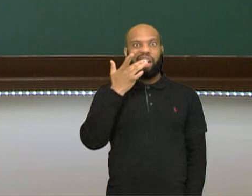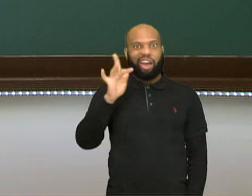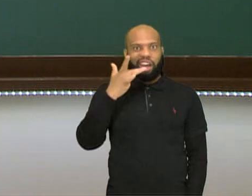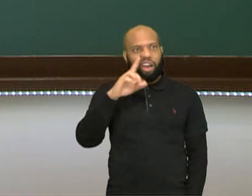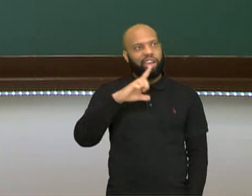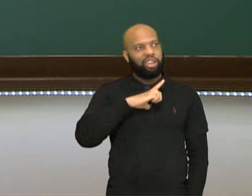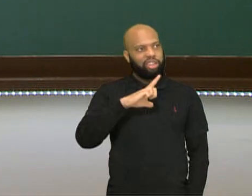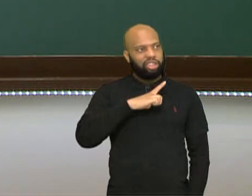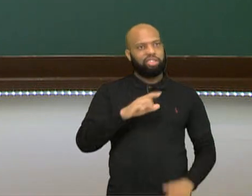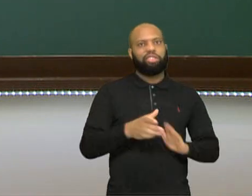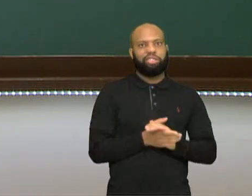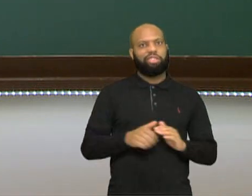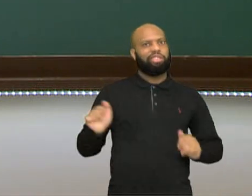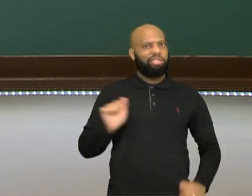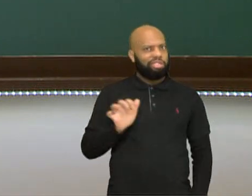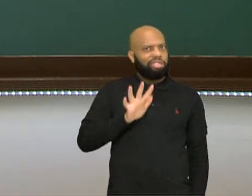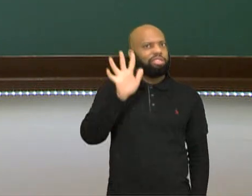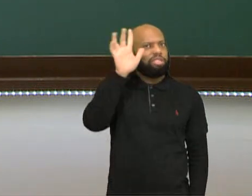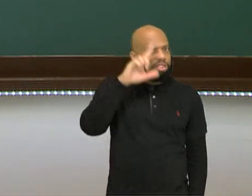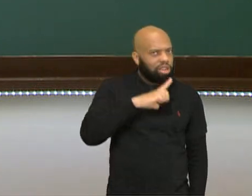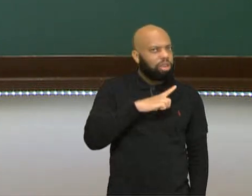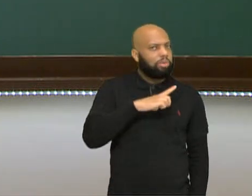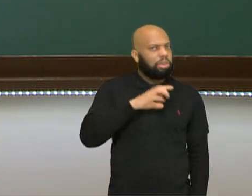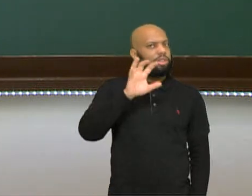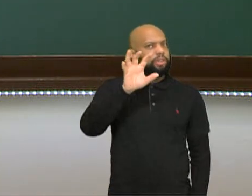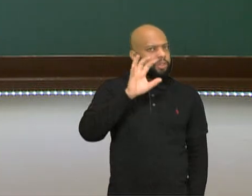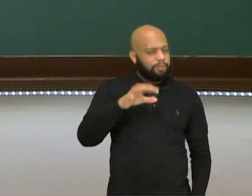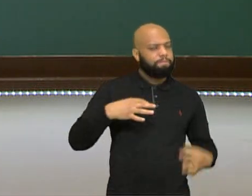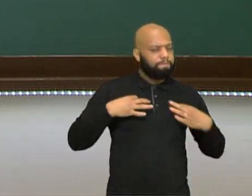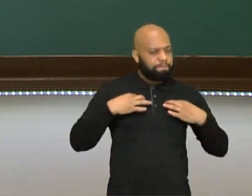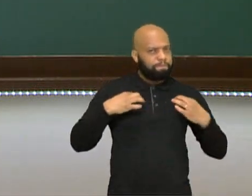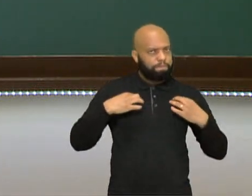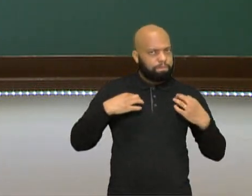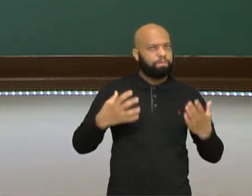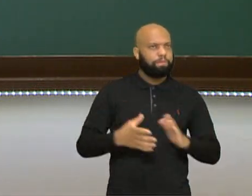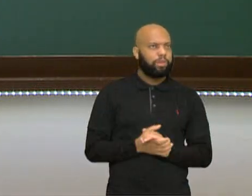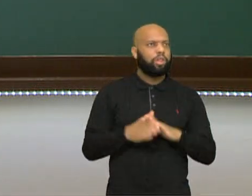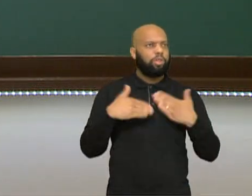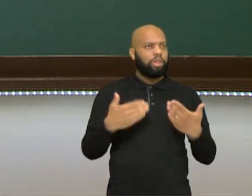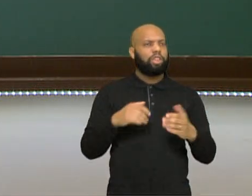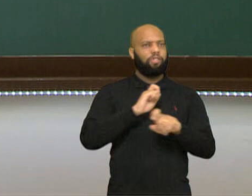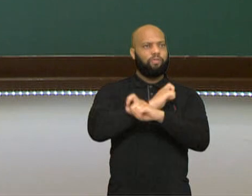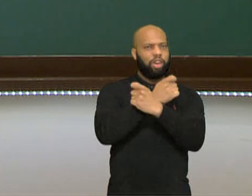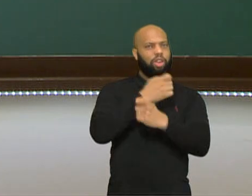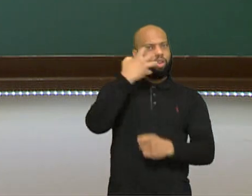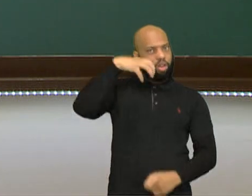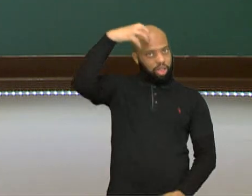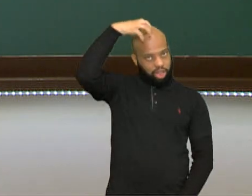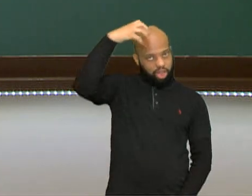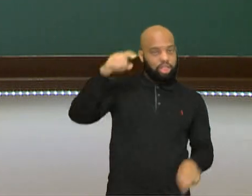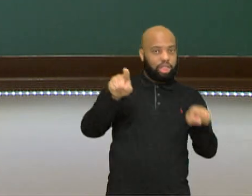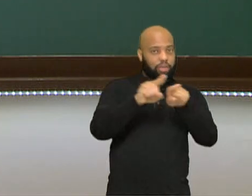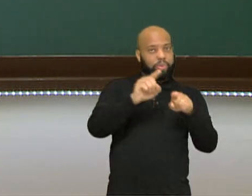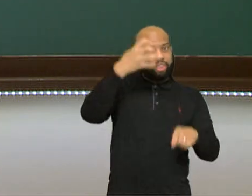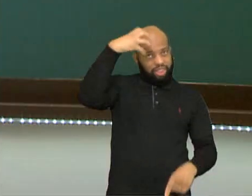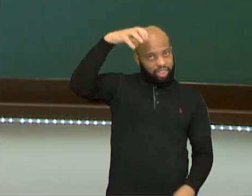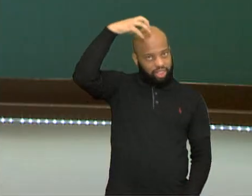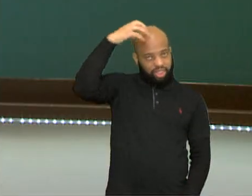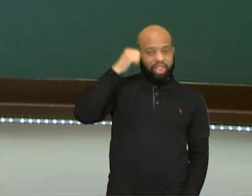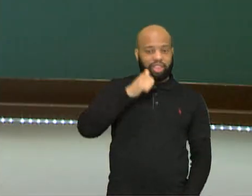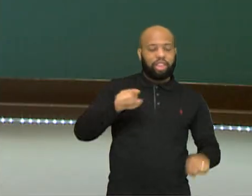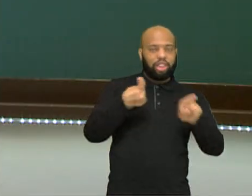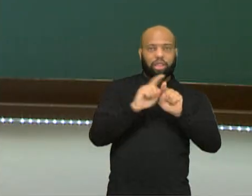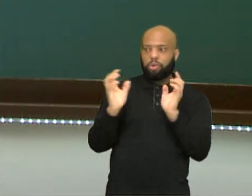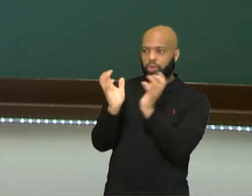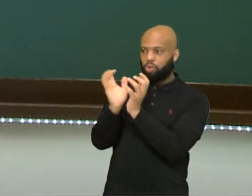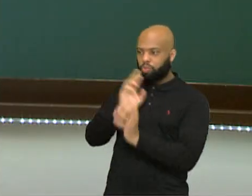Então era caríssimo para se ter esses figurinos, tá? Então faraós, reis, rainhas e o clero possuíam muitos